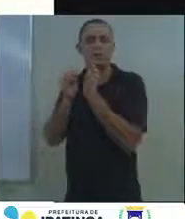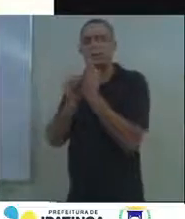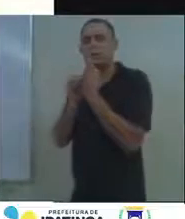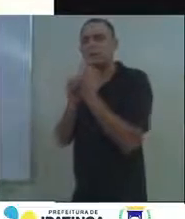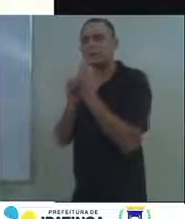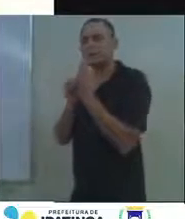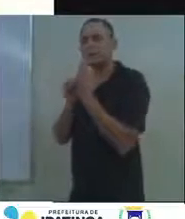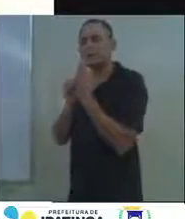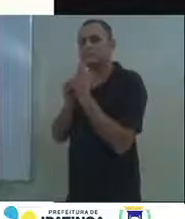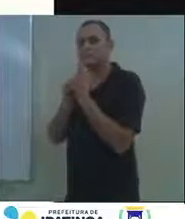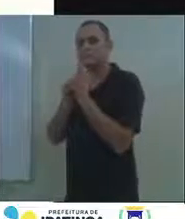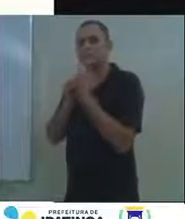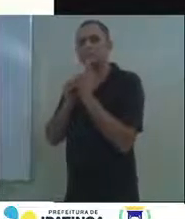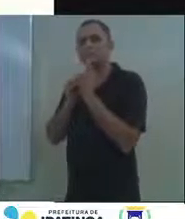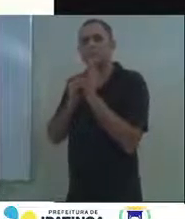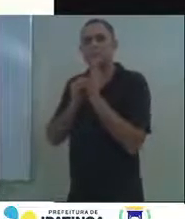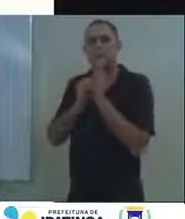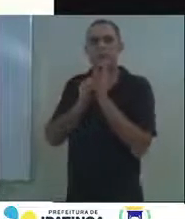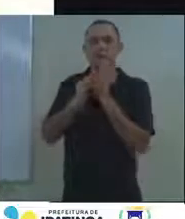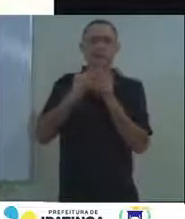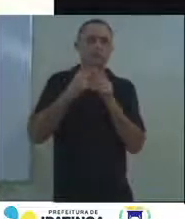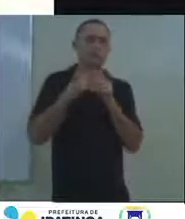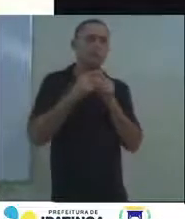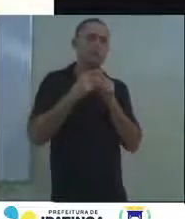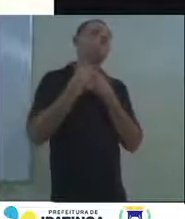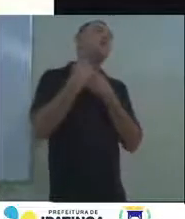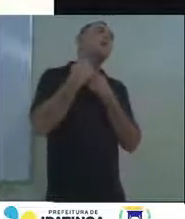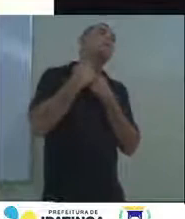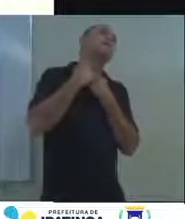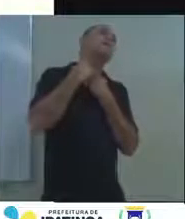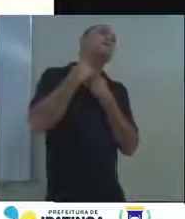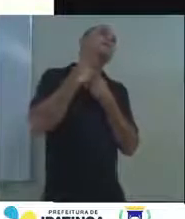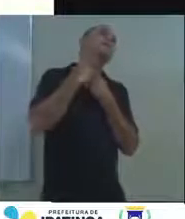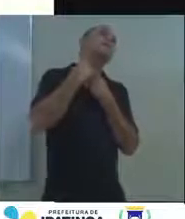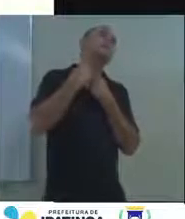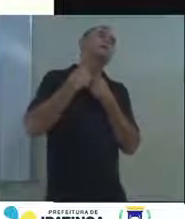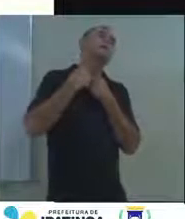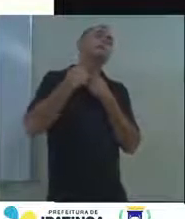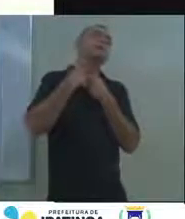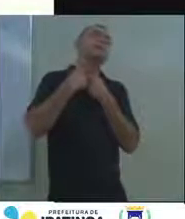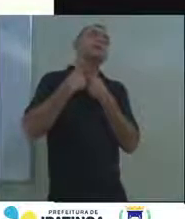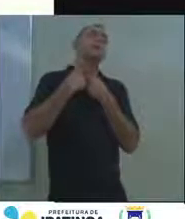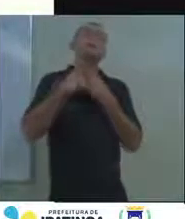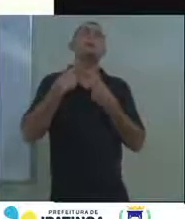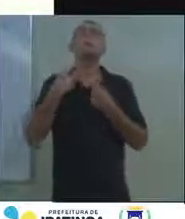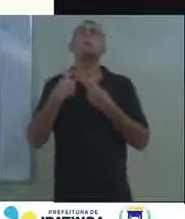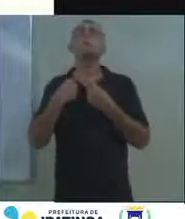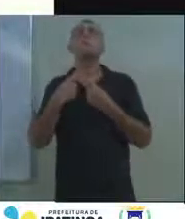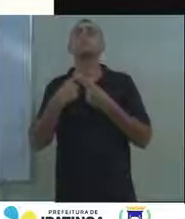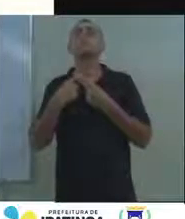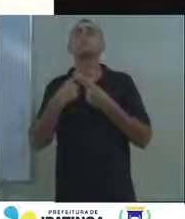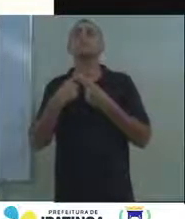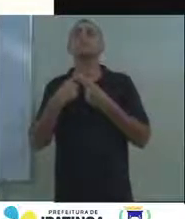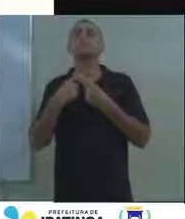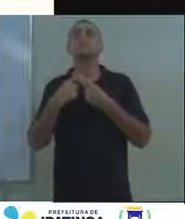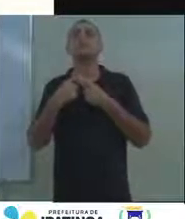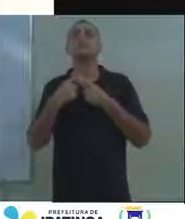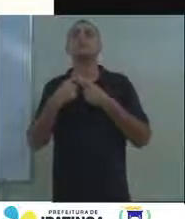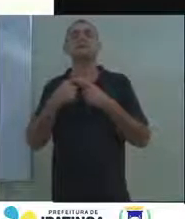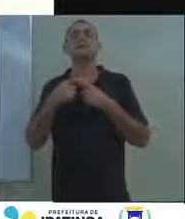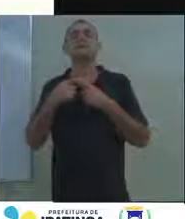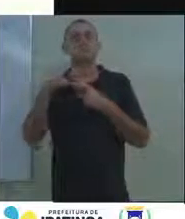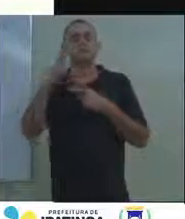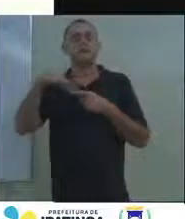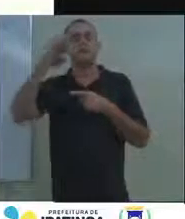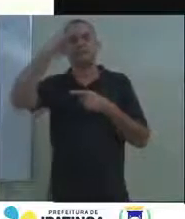ela promove uma fadiga vocal muito aumentada. O refluxo, né,